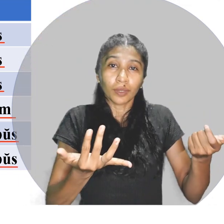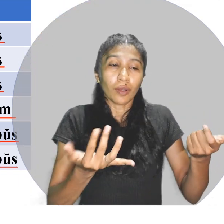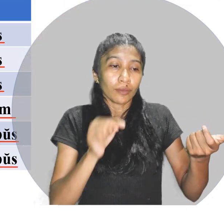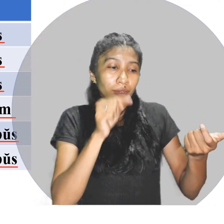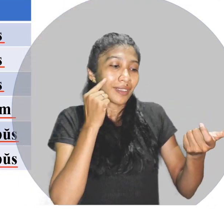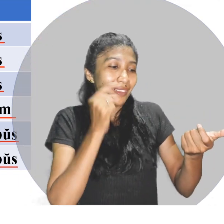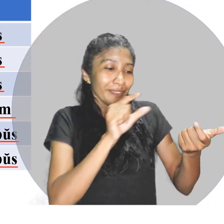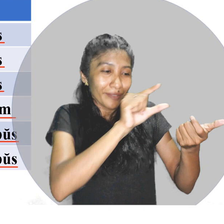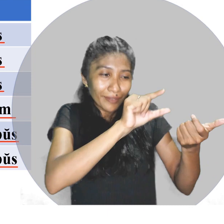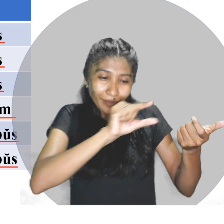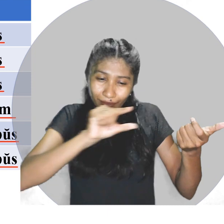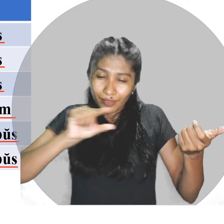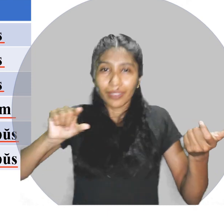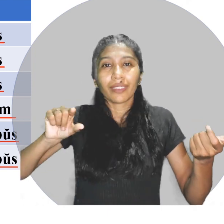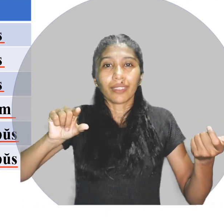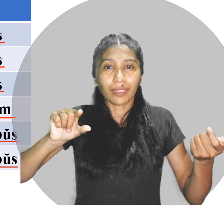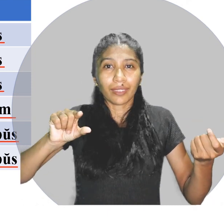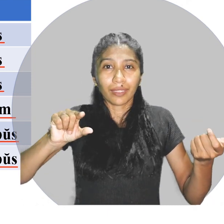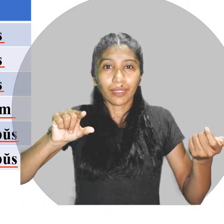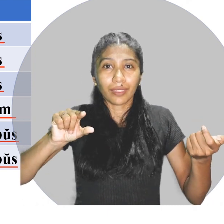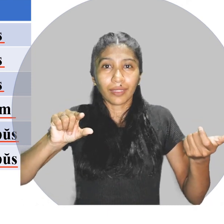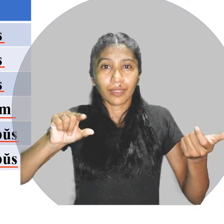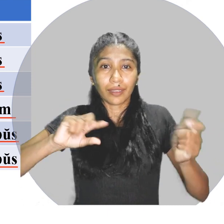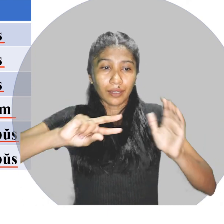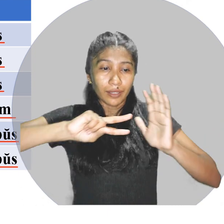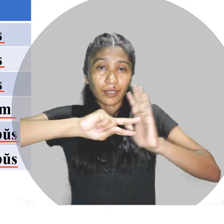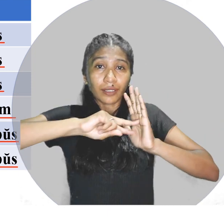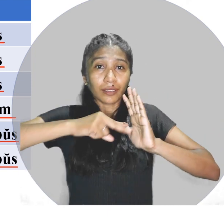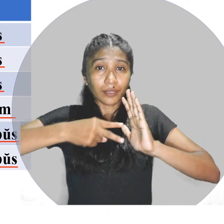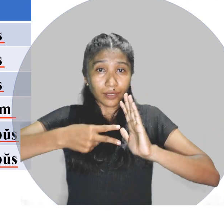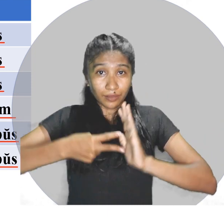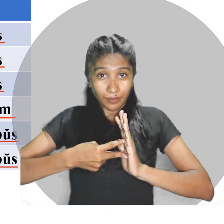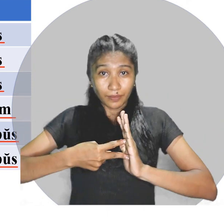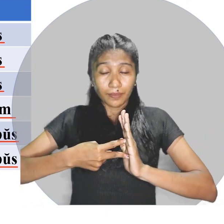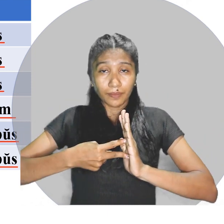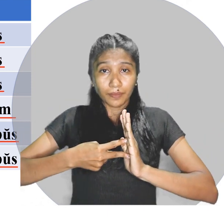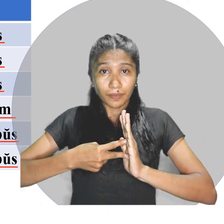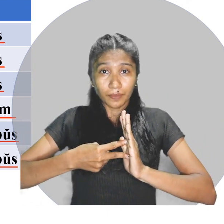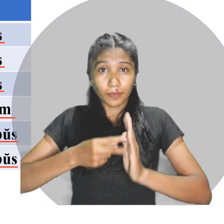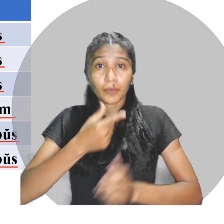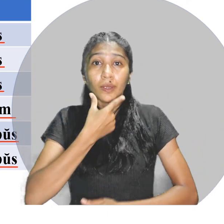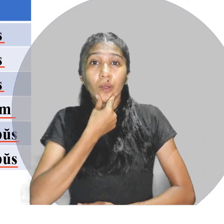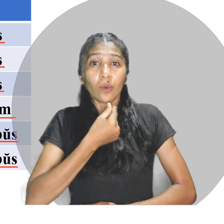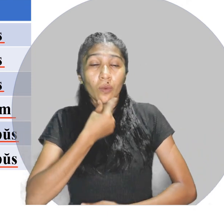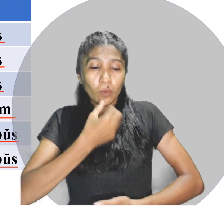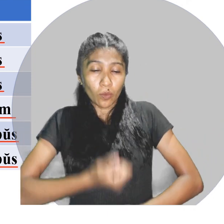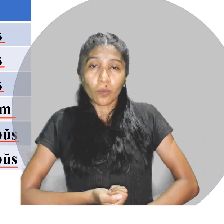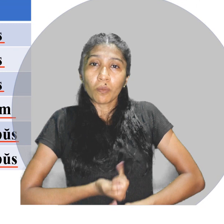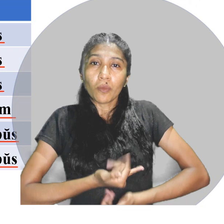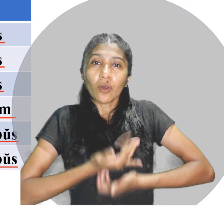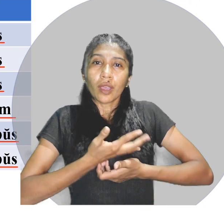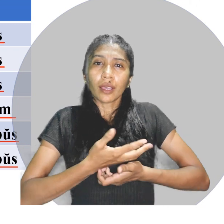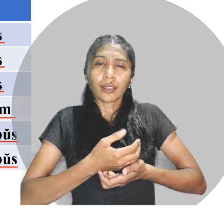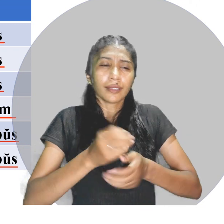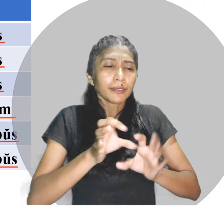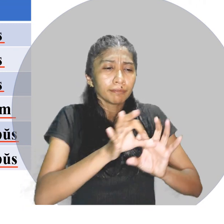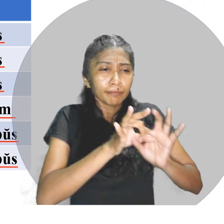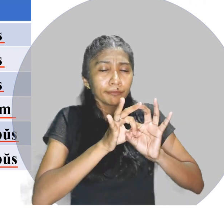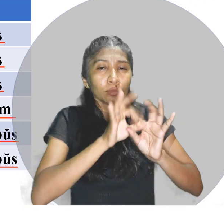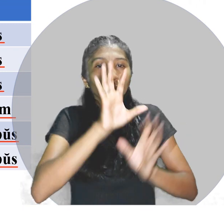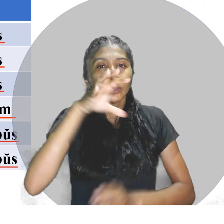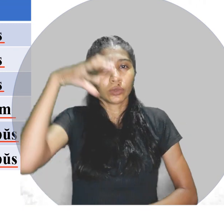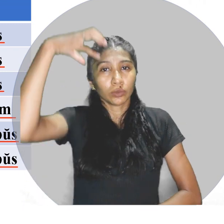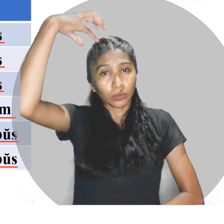regibus, poetae cum regibus sunt. Os poetas estão com os